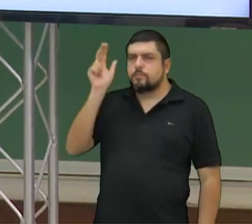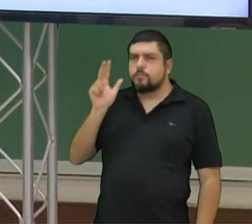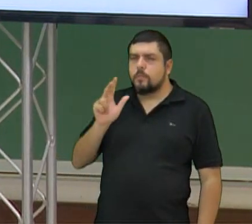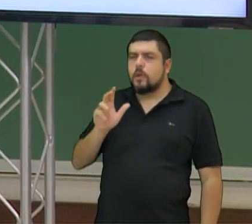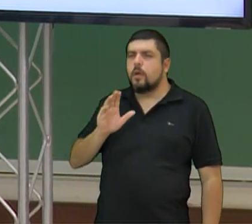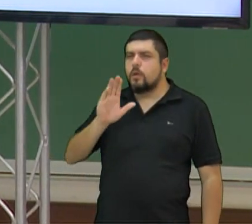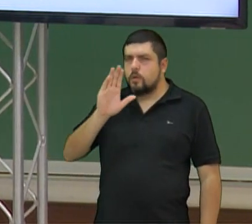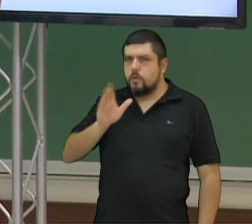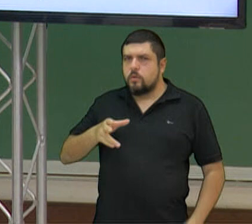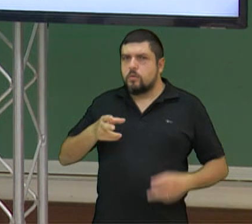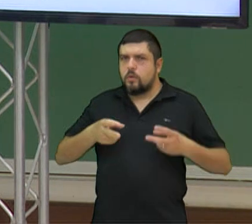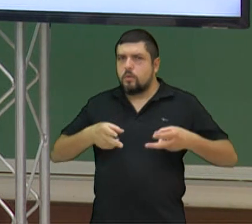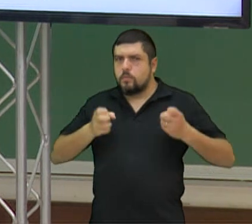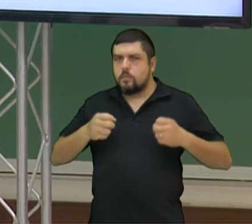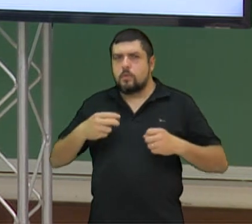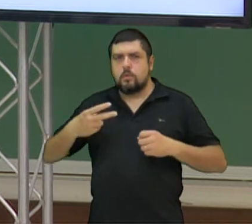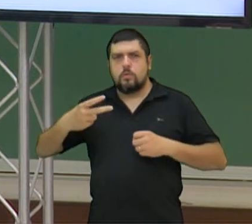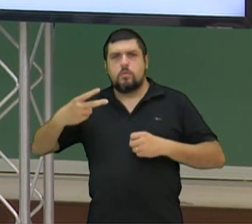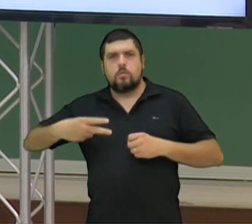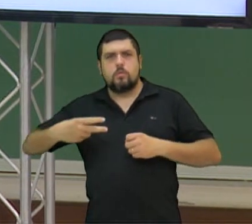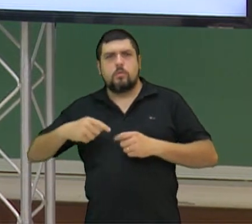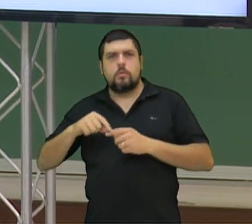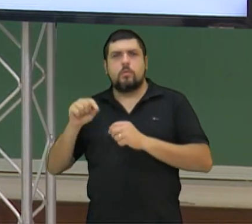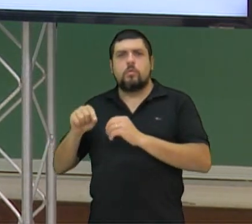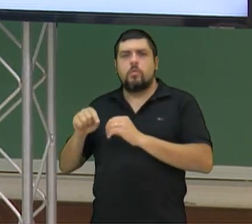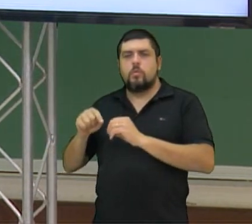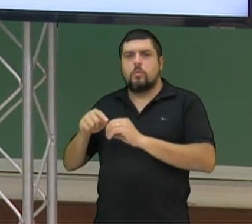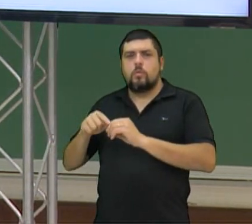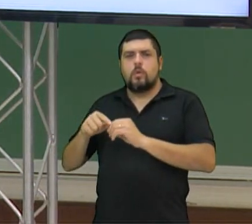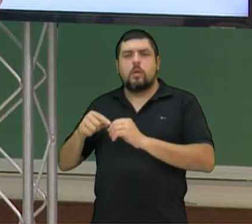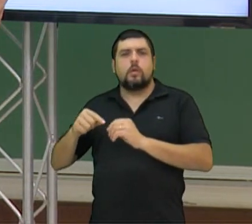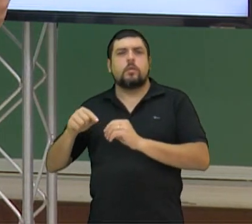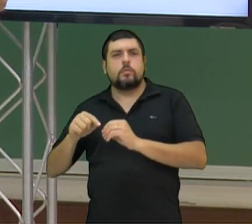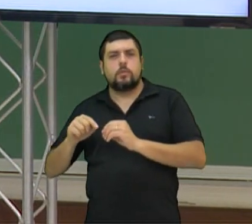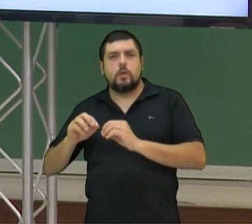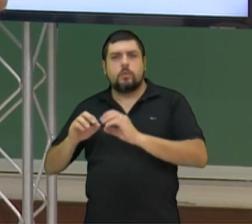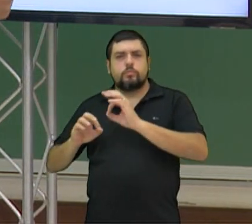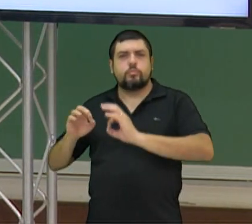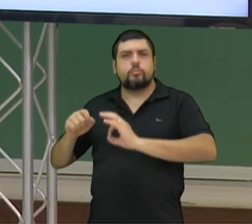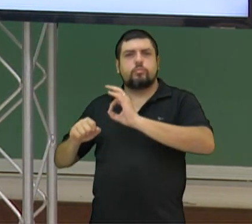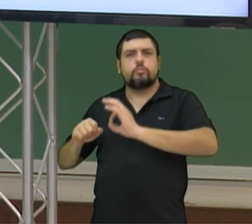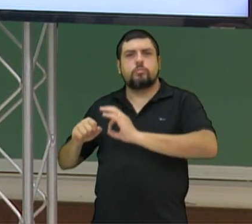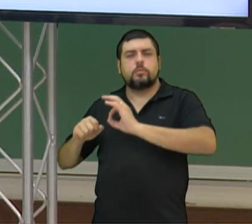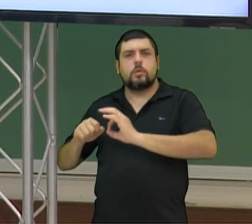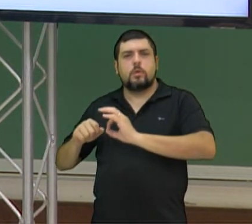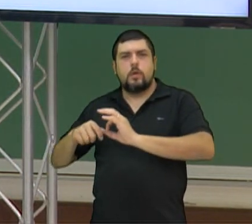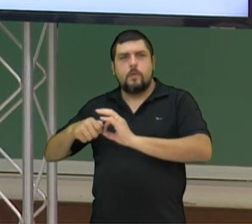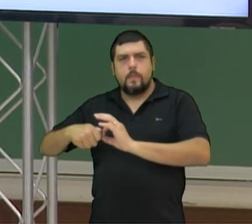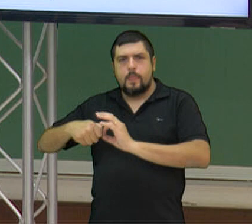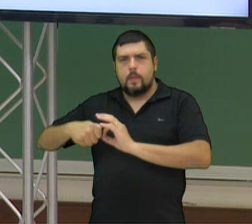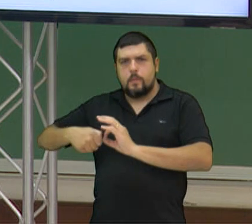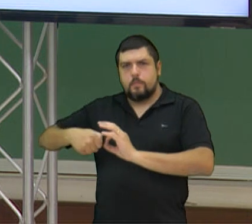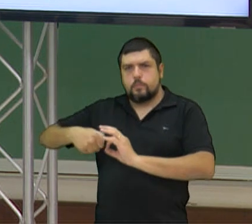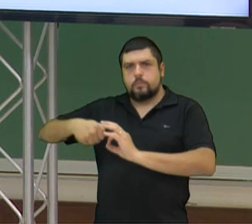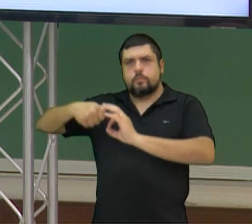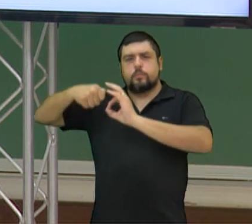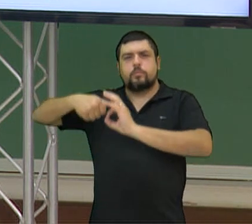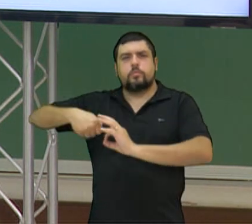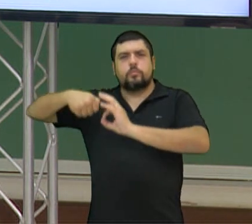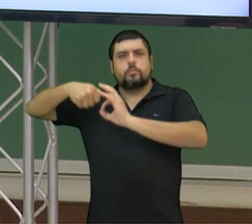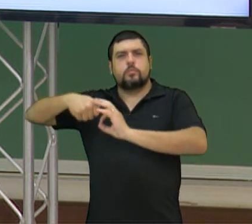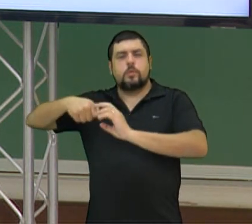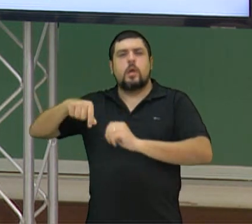no sistema 2 nós temos uma polia móvel, certo? Então, se nós temos um polia móvel, que significa que na situação 2 nós temos um esforço